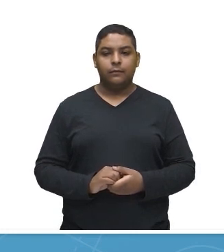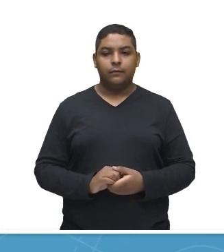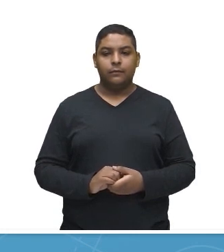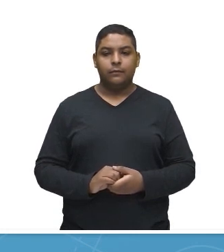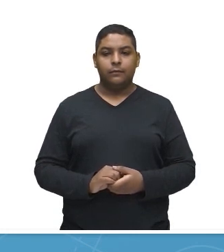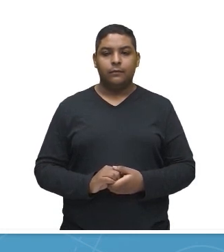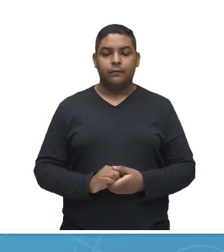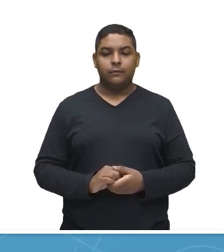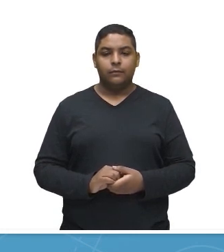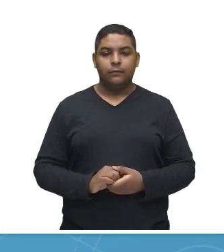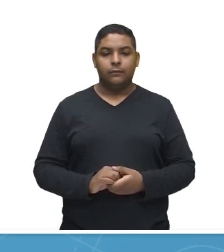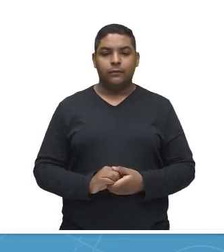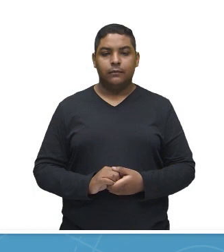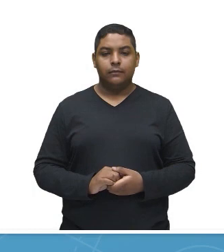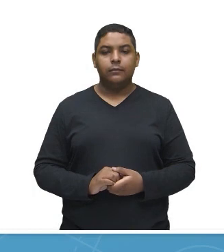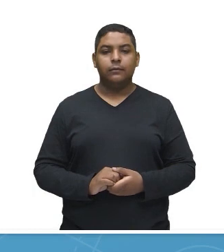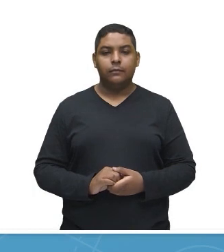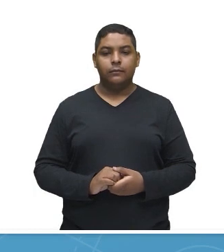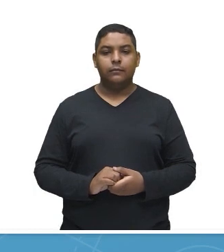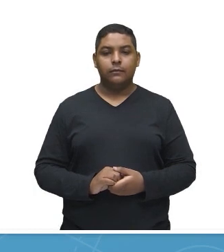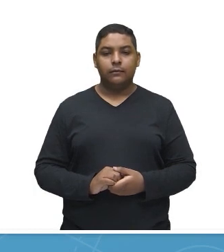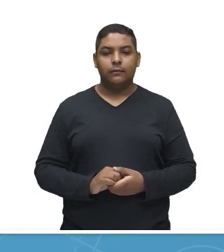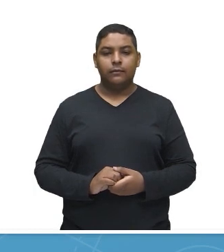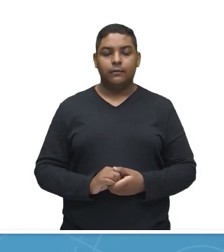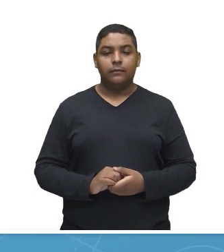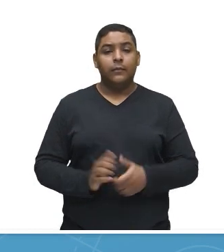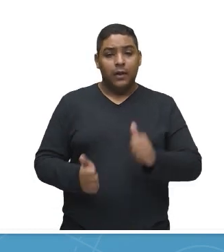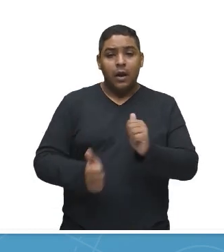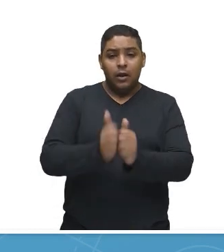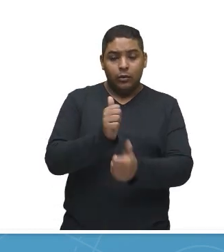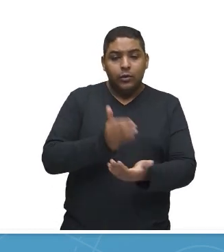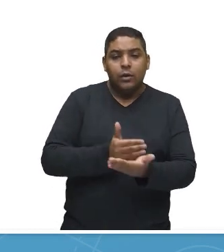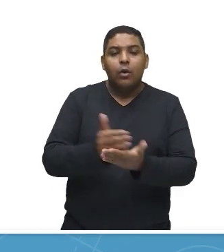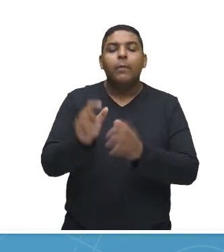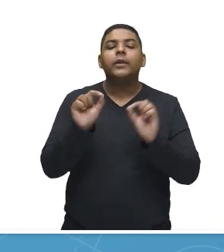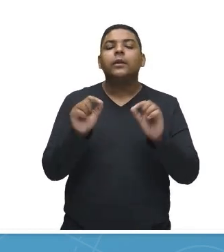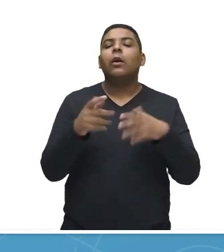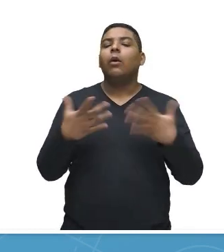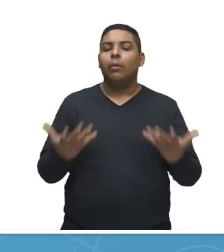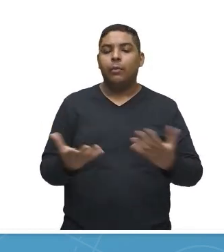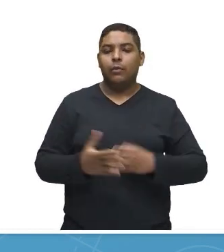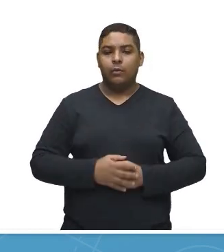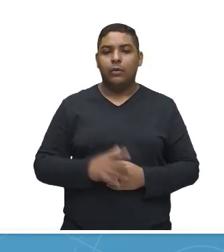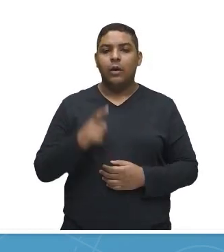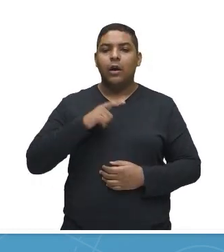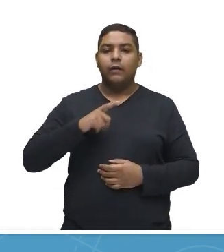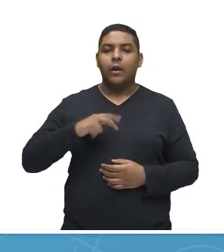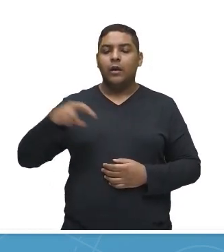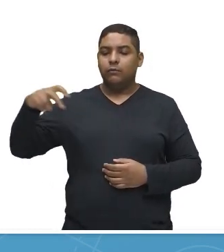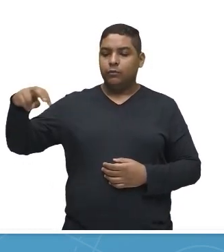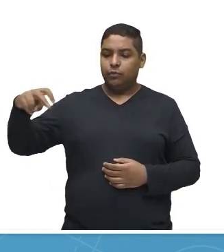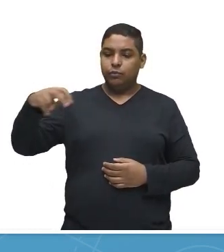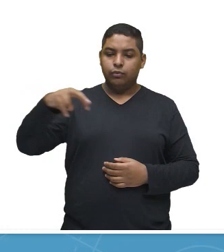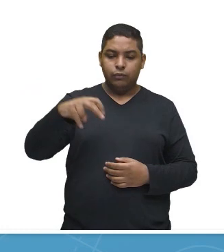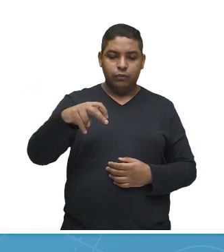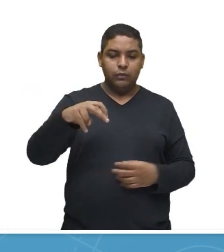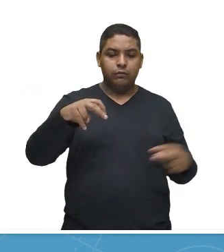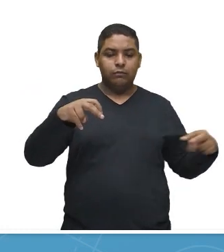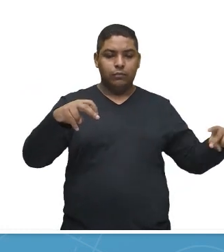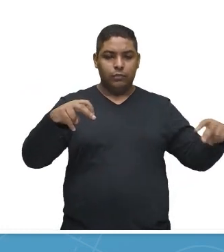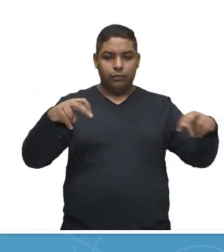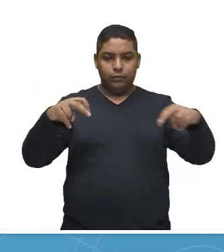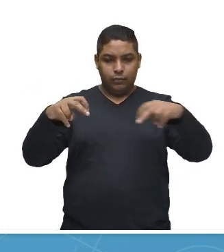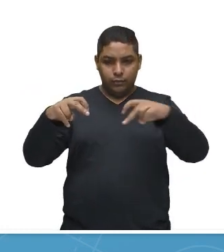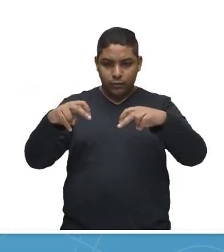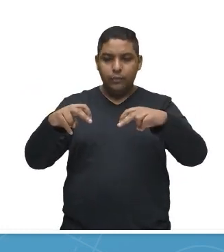só. A luta ela inicia quando o dono da luta, ele caminha até o centro da arena, como vocês viram